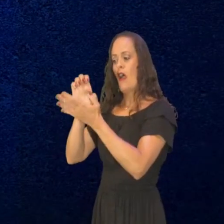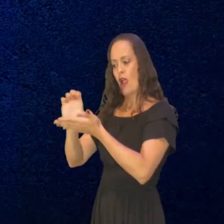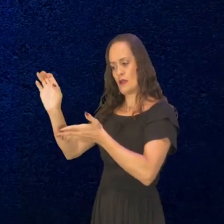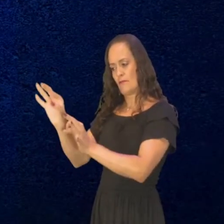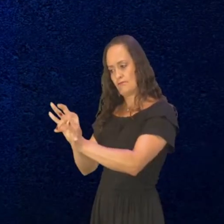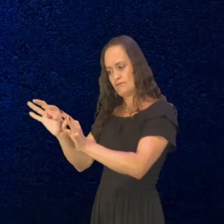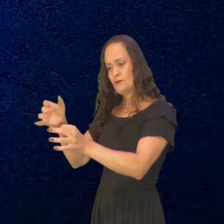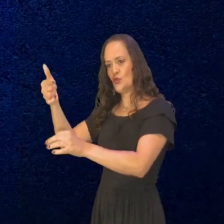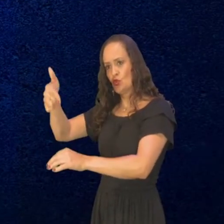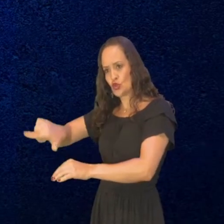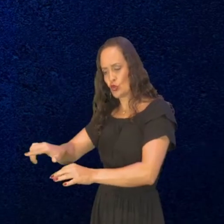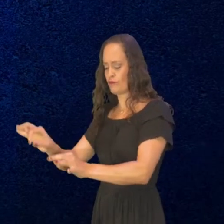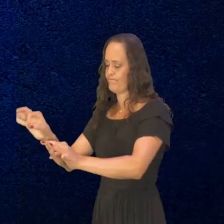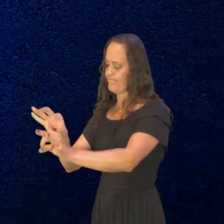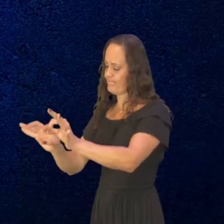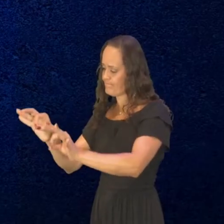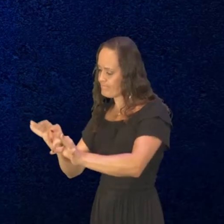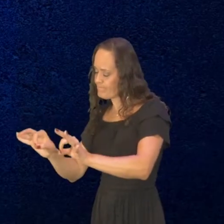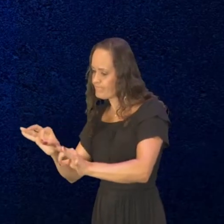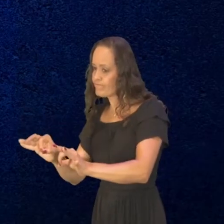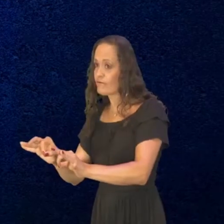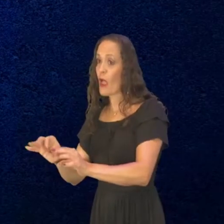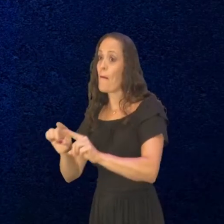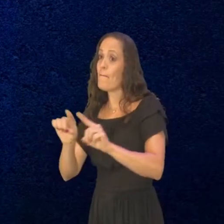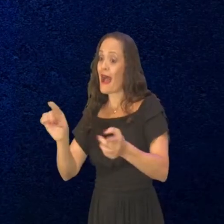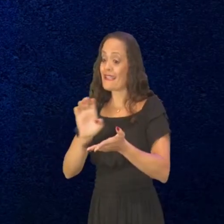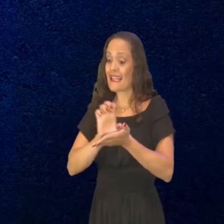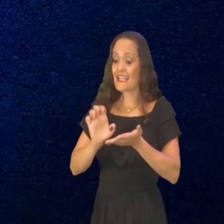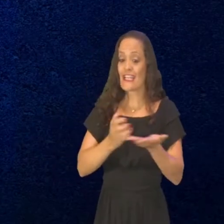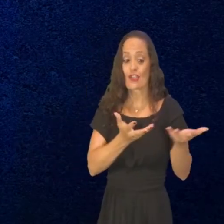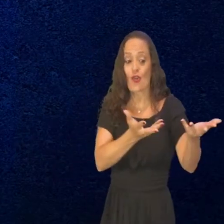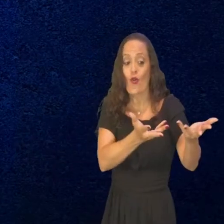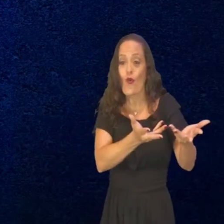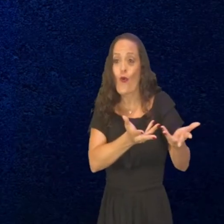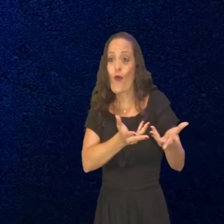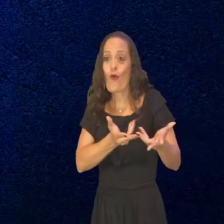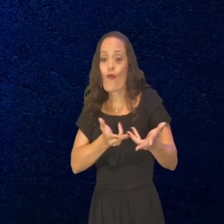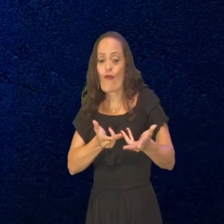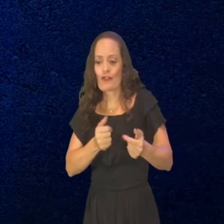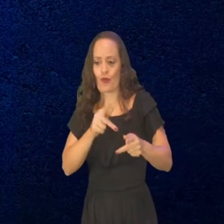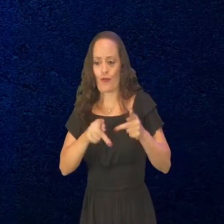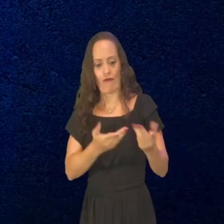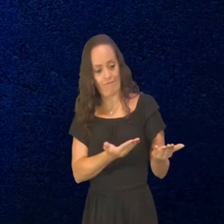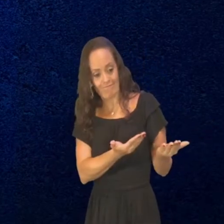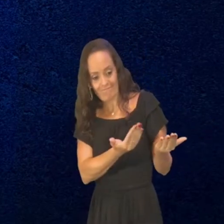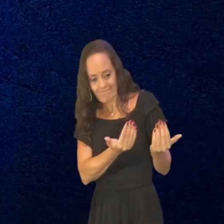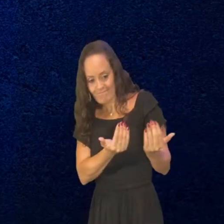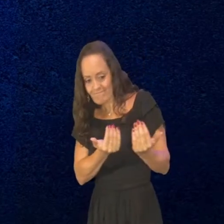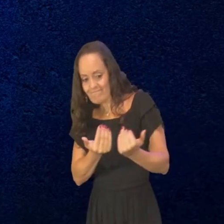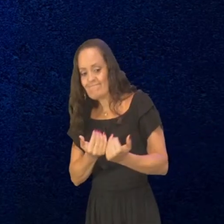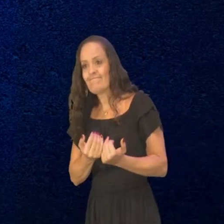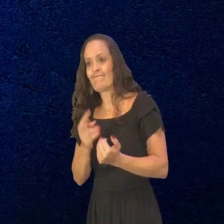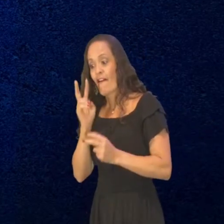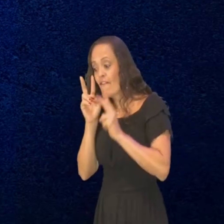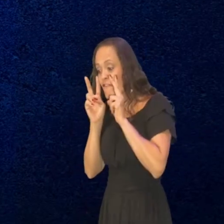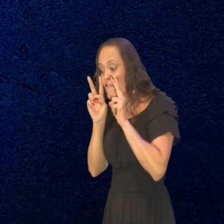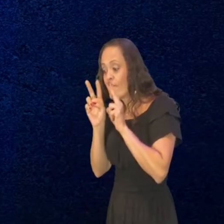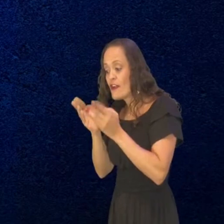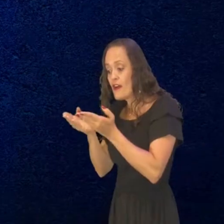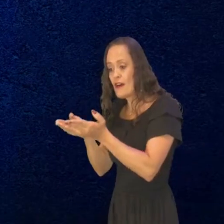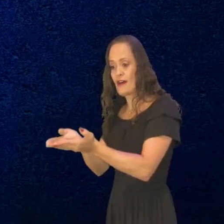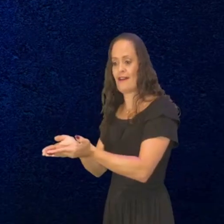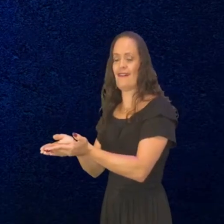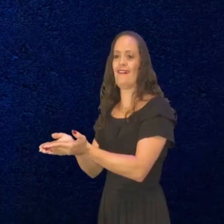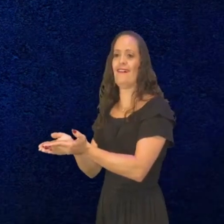E é isso que Elias faz. Elias convida o povo a se aproximar. Elias convida o povo